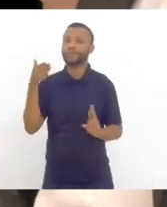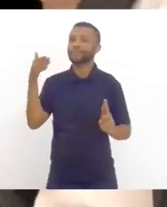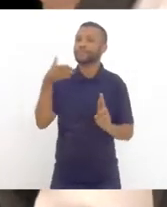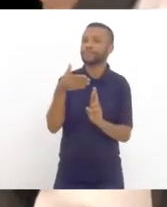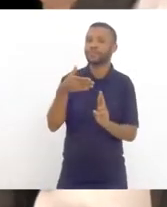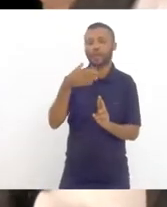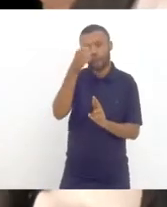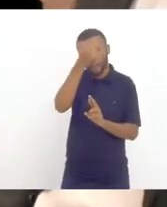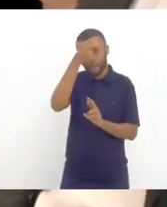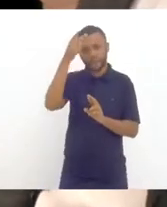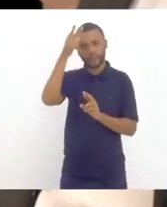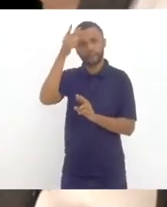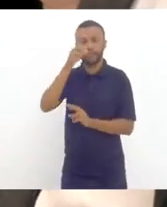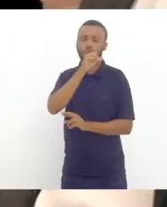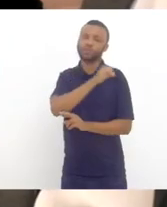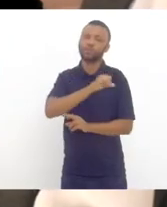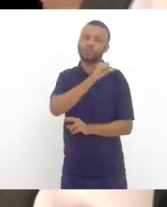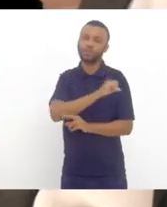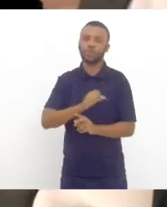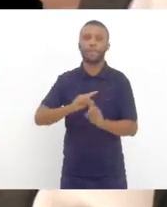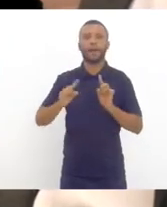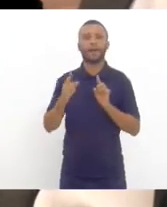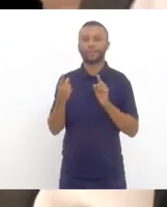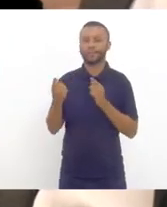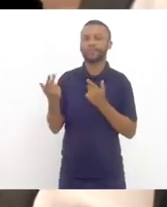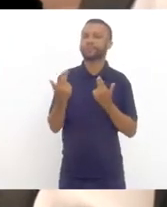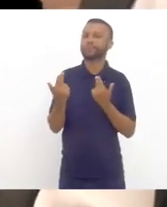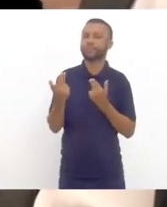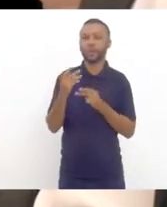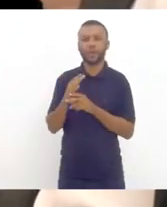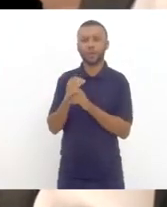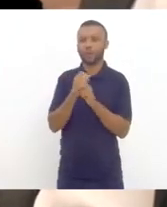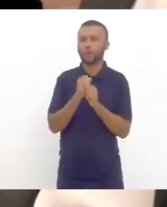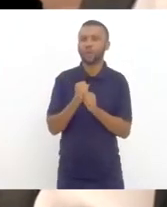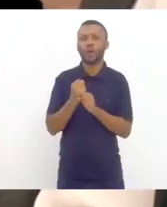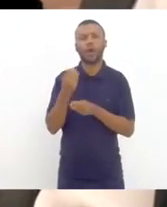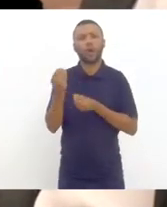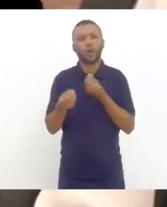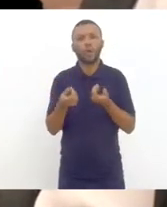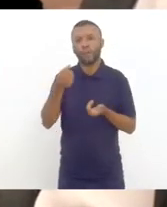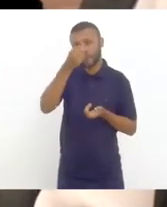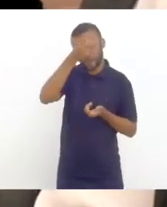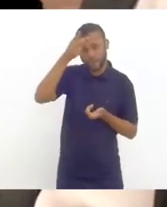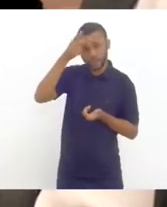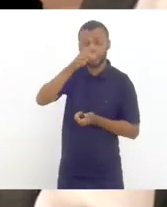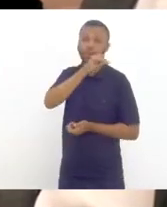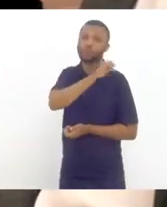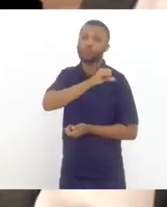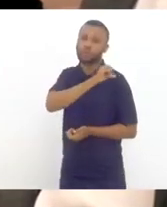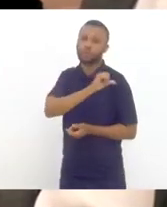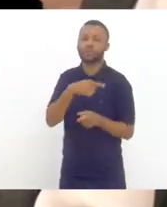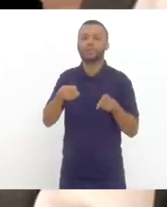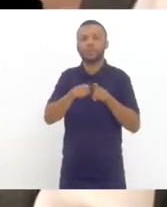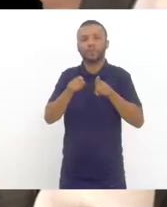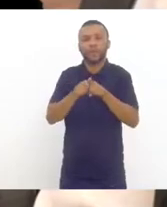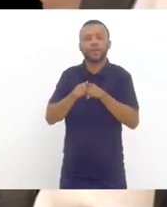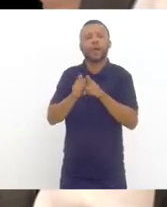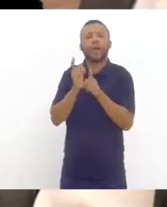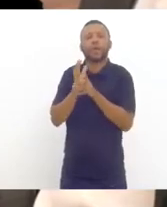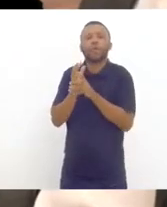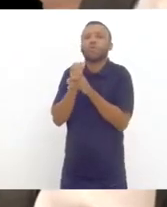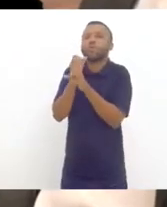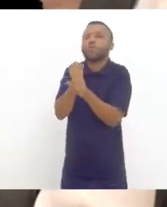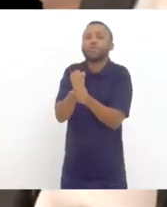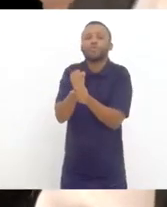mas, da mesma forma que é calculado quanto o município do Rio de Janeiro deixou de receber, também é calculado lá desde